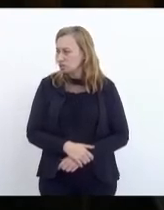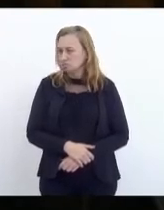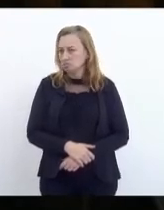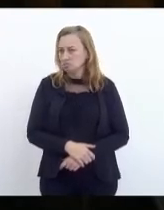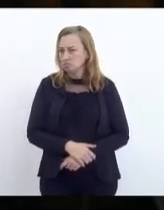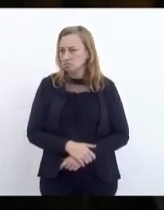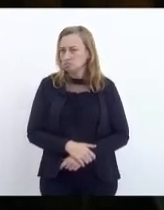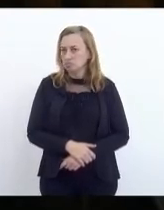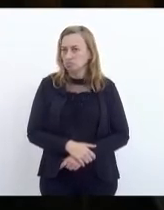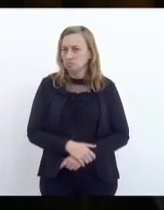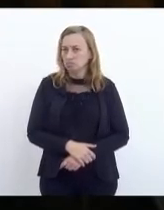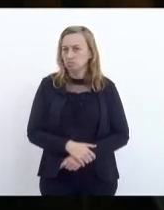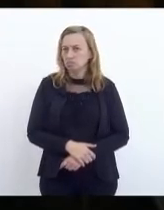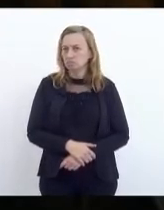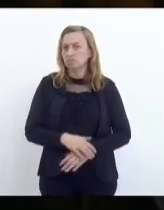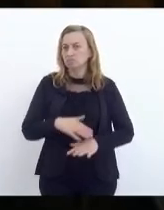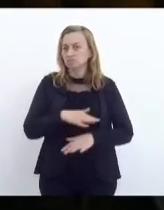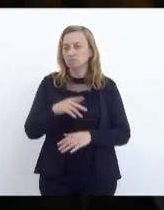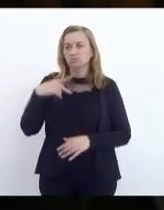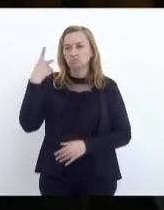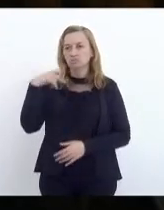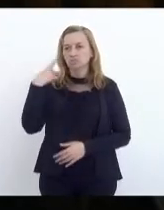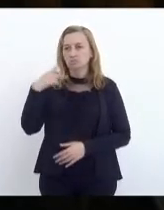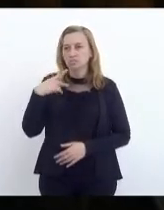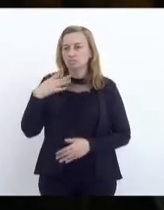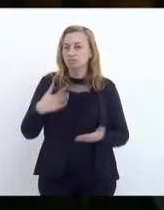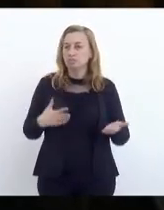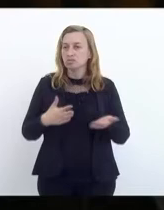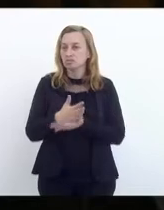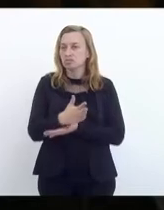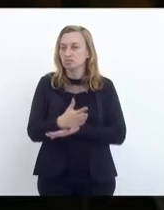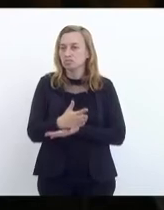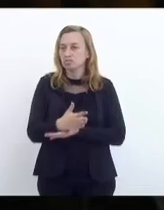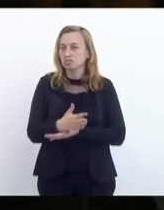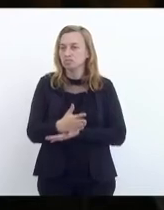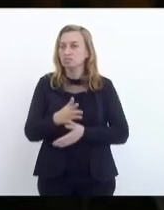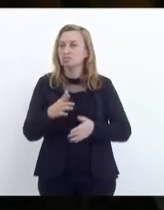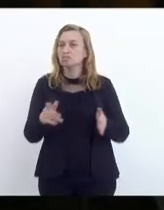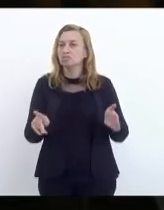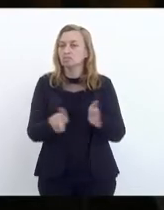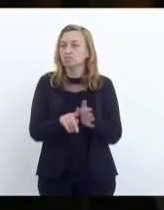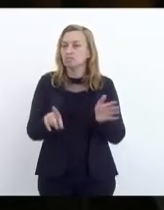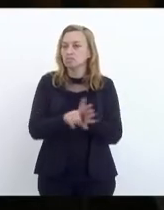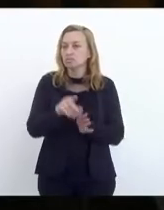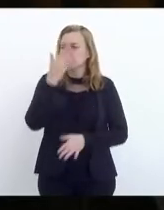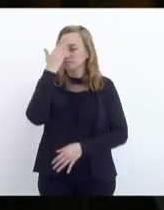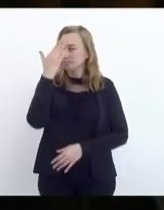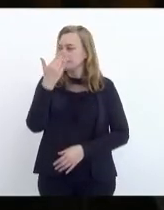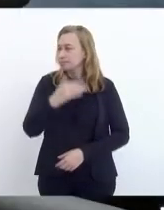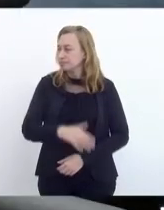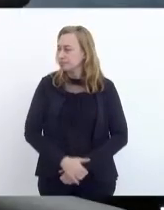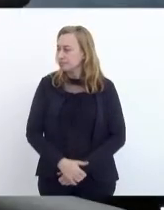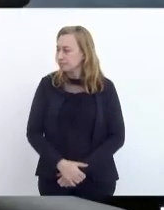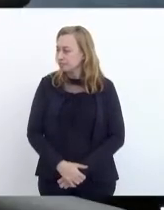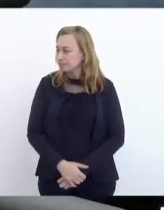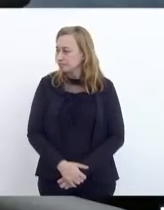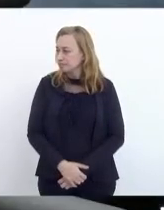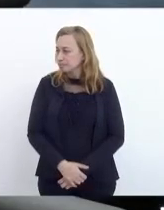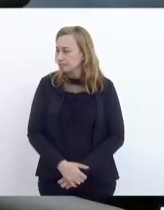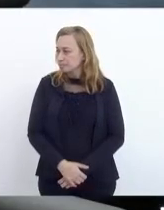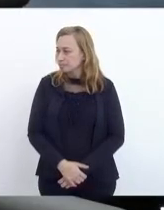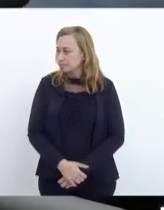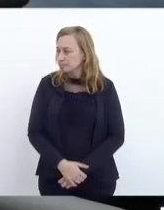senhores parlamentares a aprovação do presente projeto de lei. Muito obrigado.